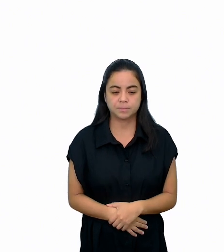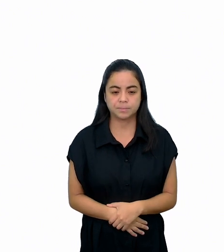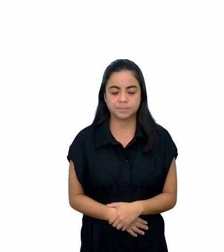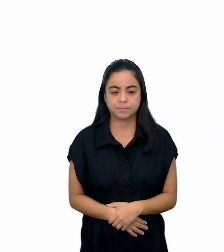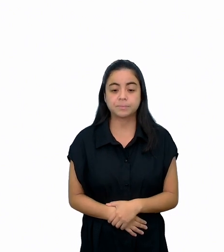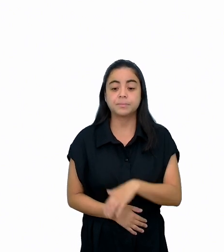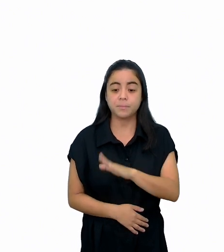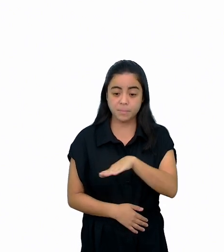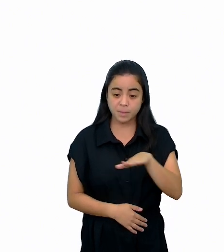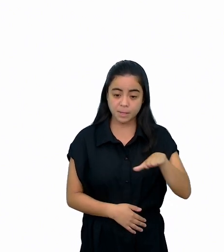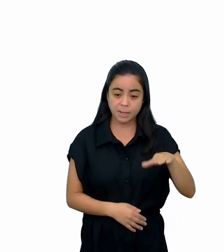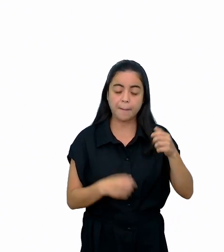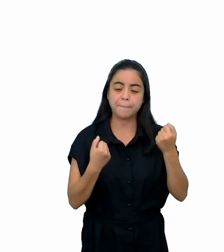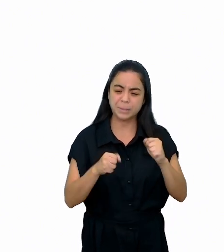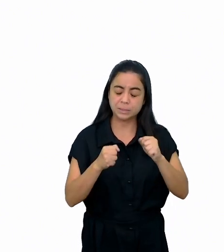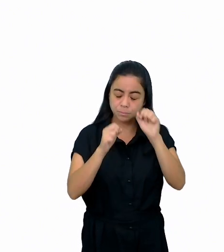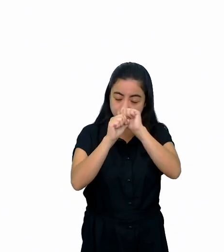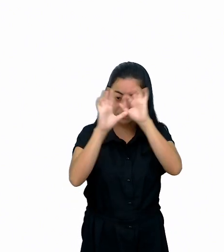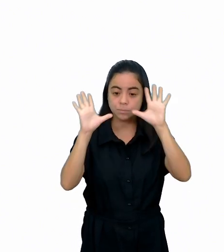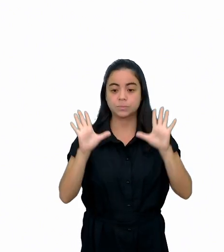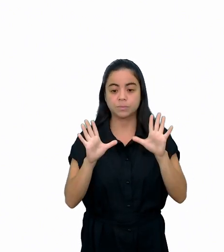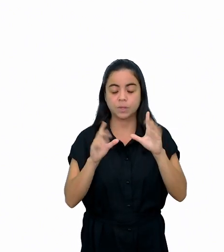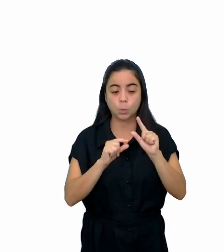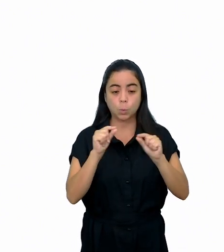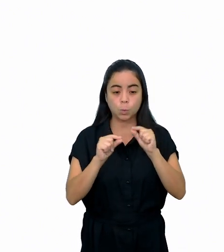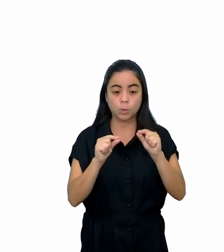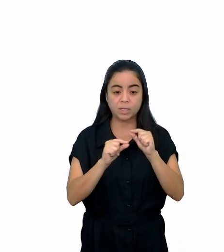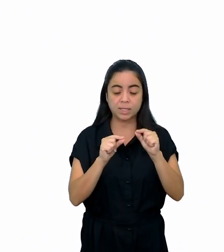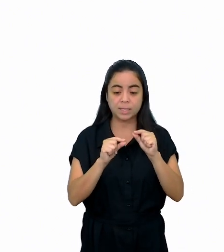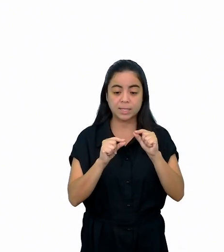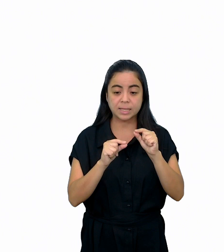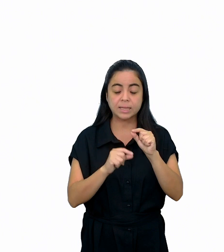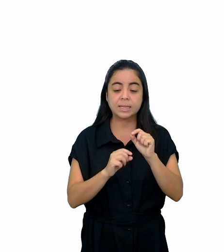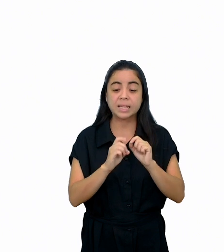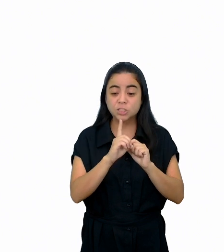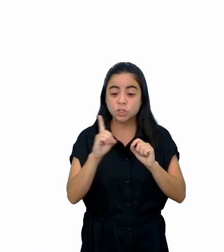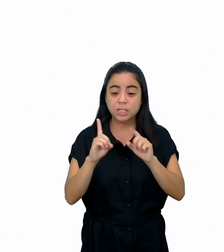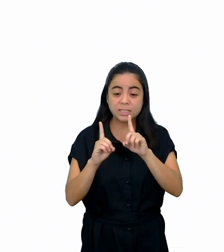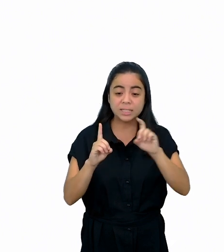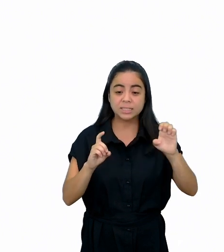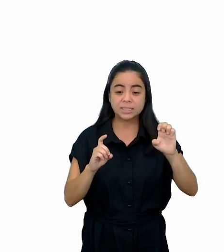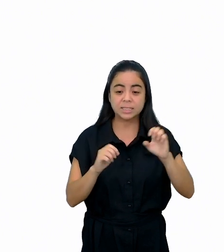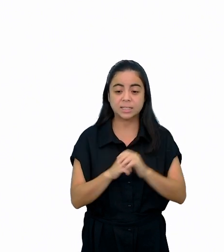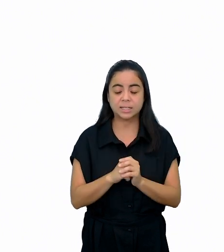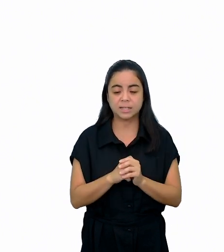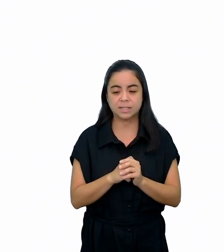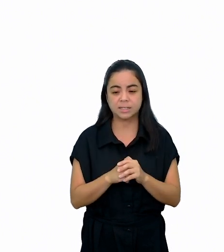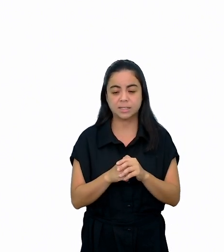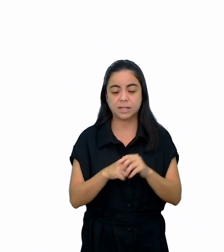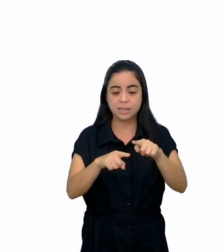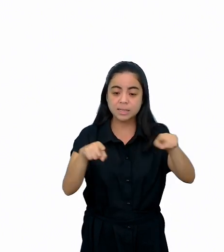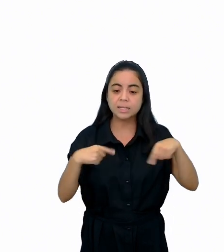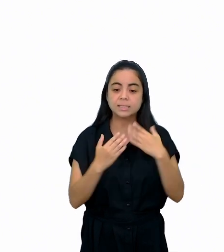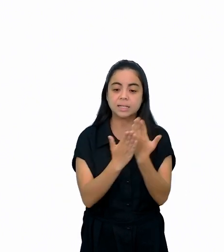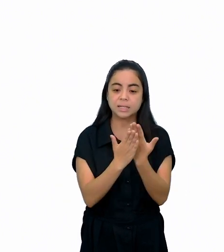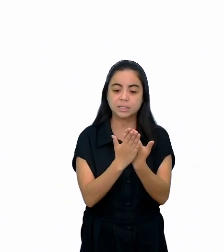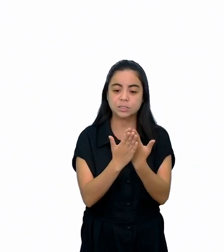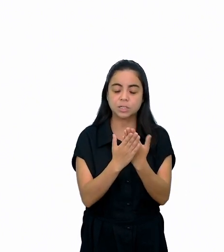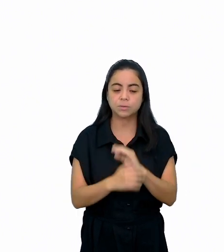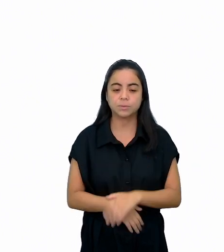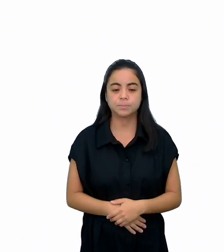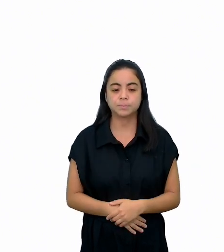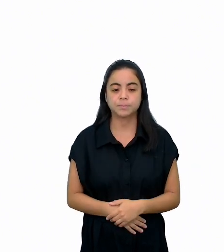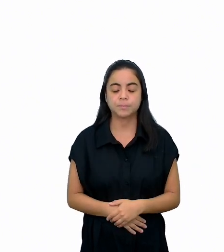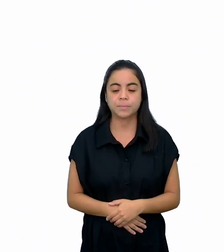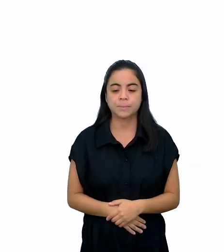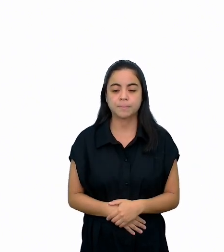As crianças precisam ter clareza sobre o que está à direita e à esquerda da sala de aula, né? Vou pedir para